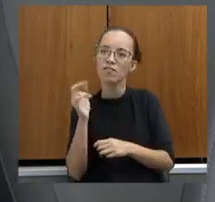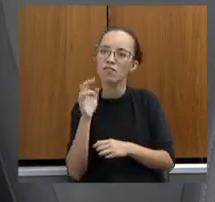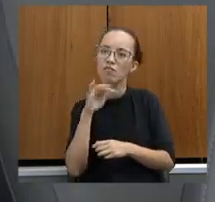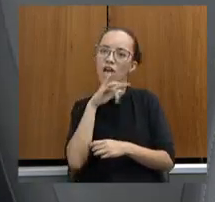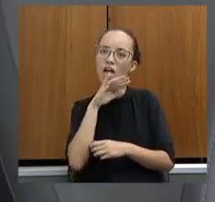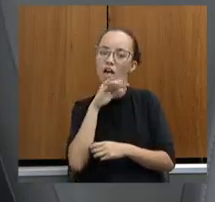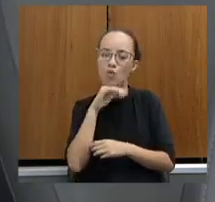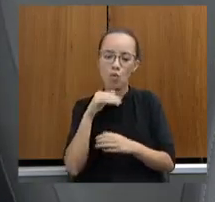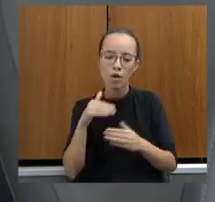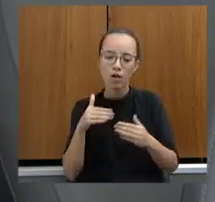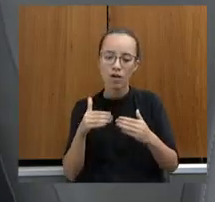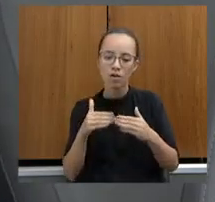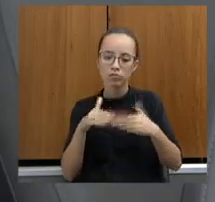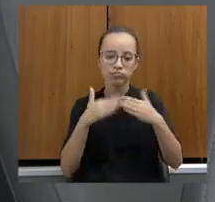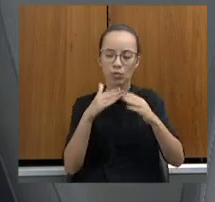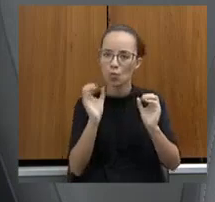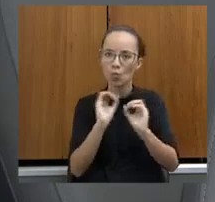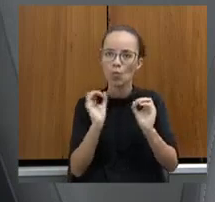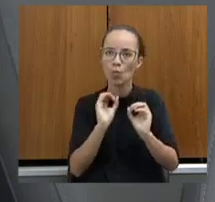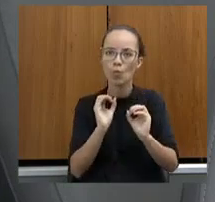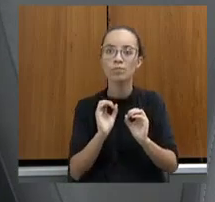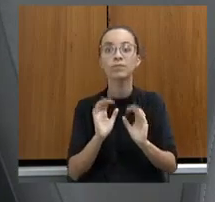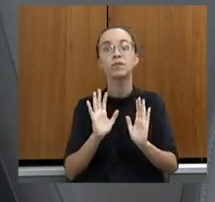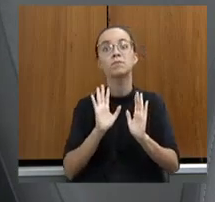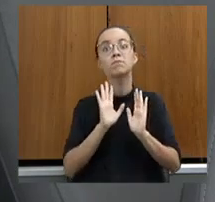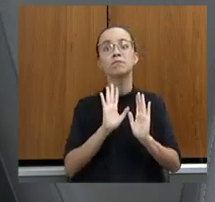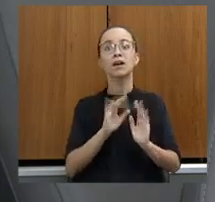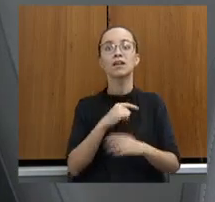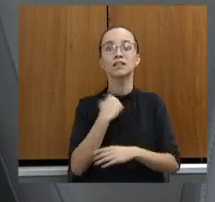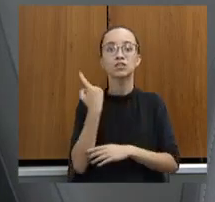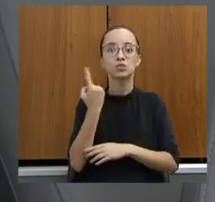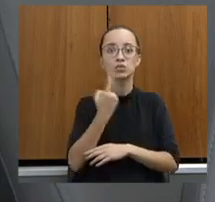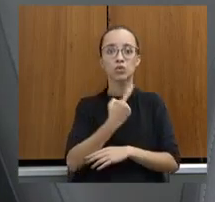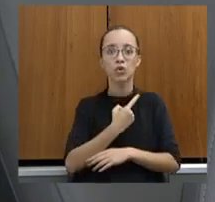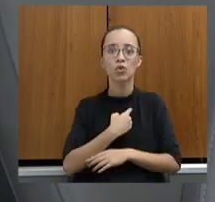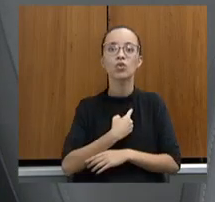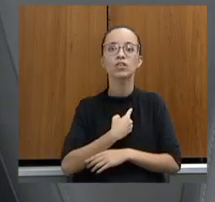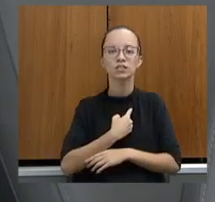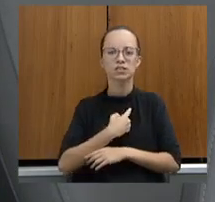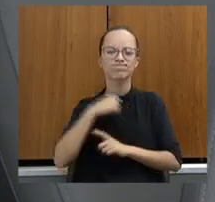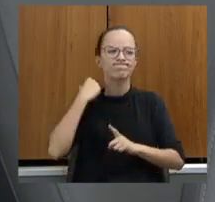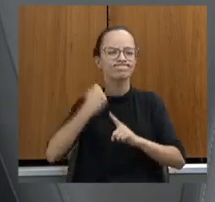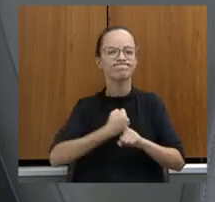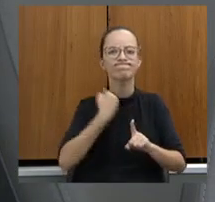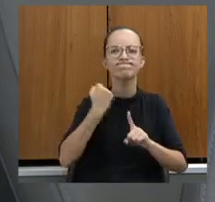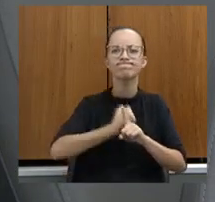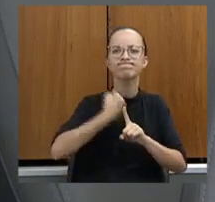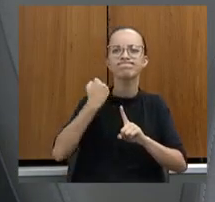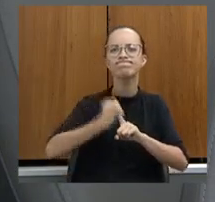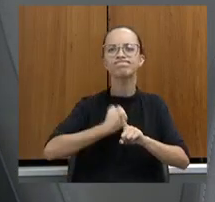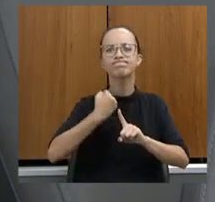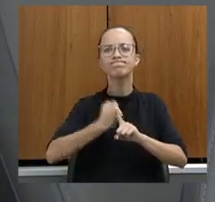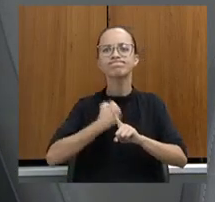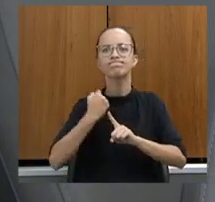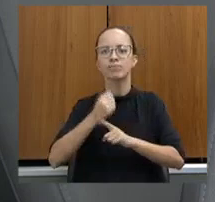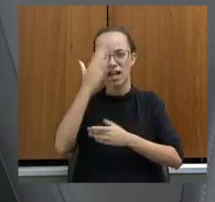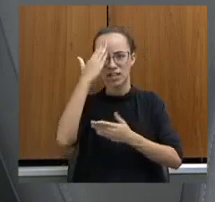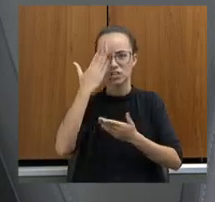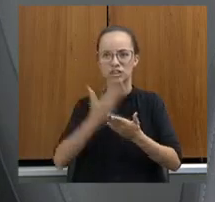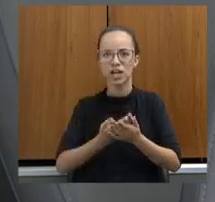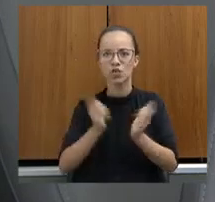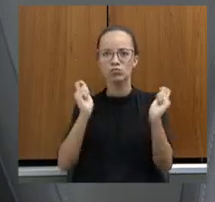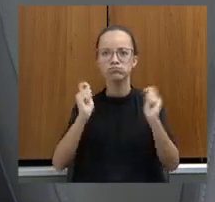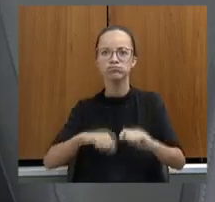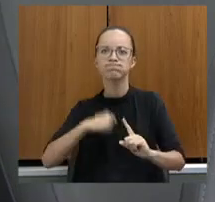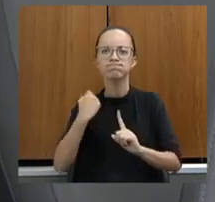avançar que não iria crescer e nós apostamos mesmo que na dúvida né acreditando no